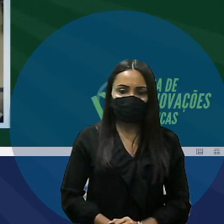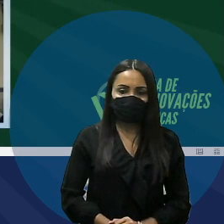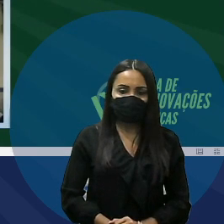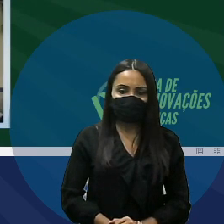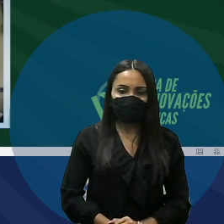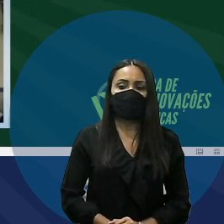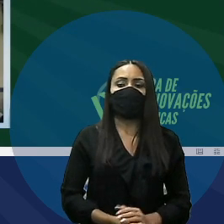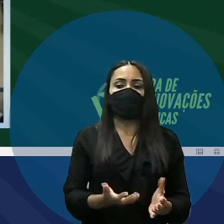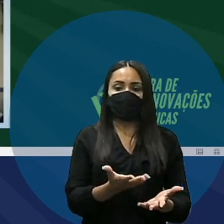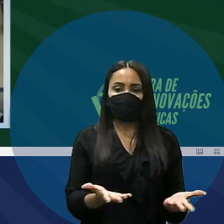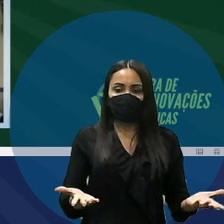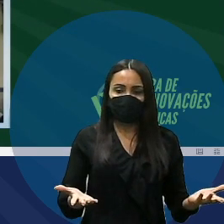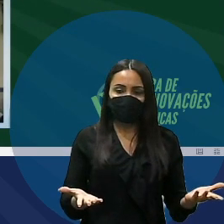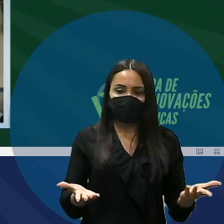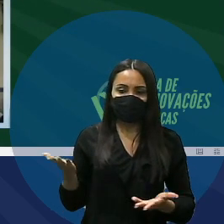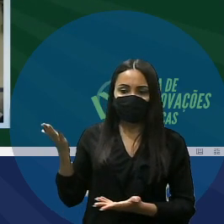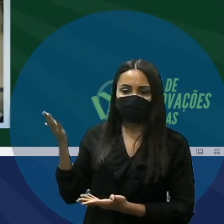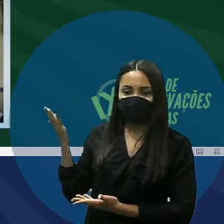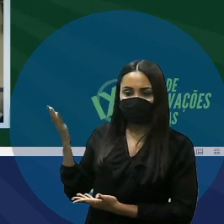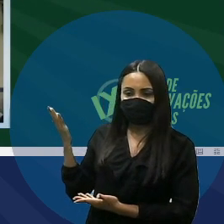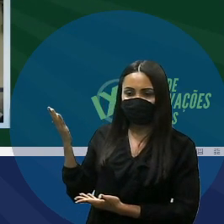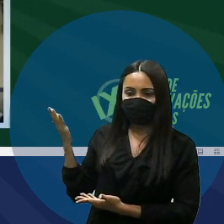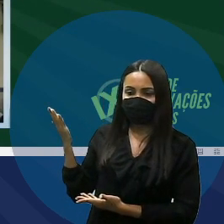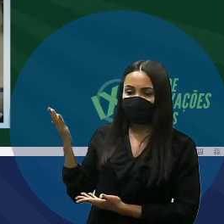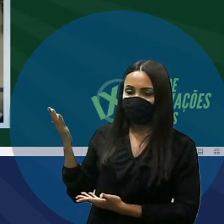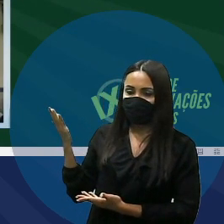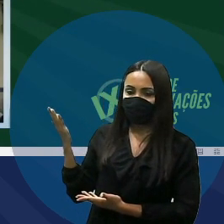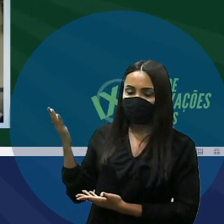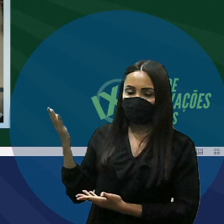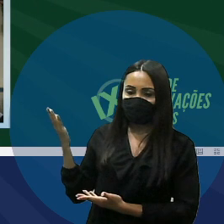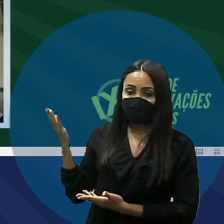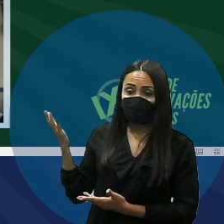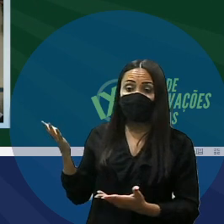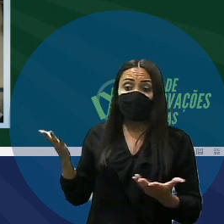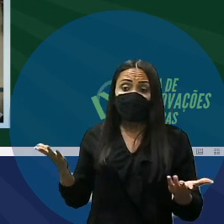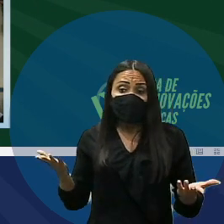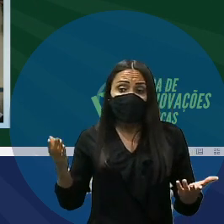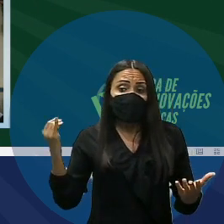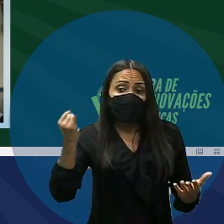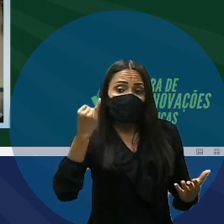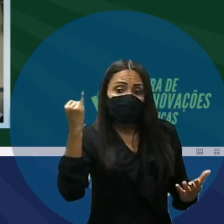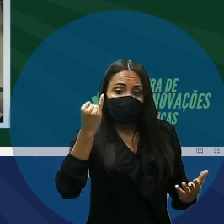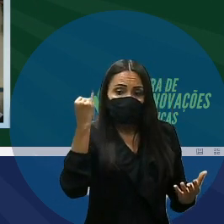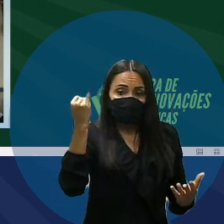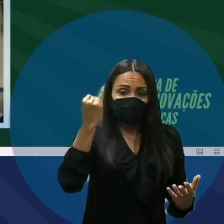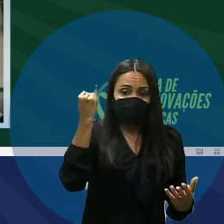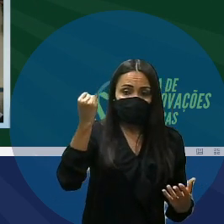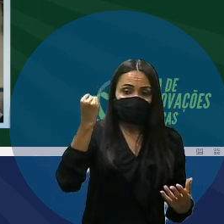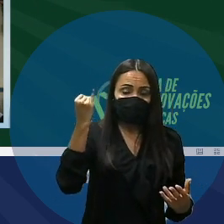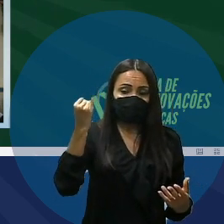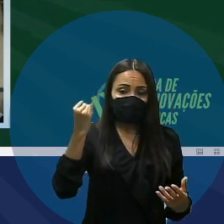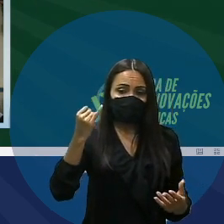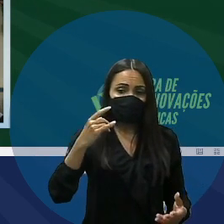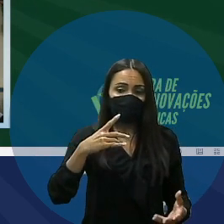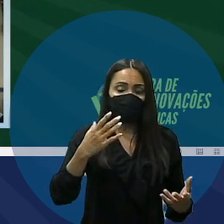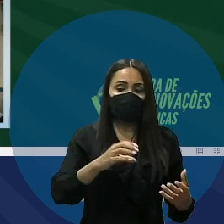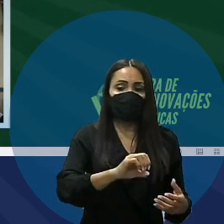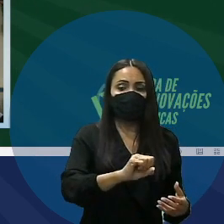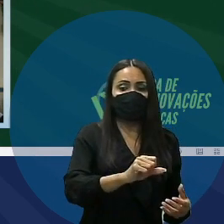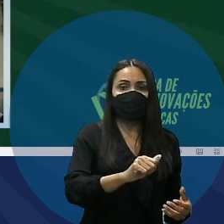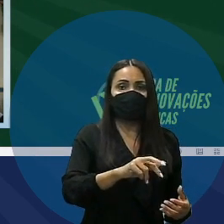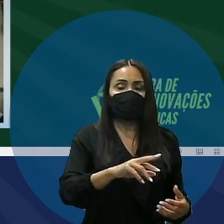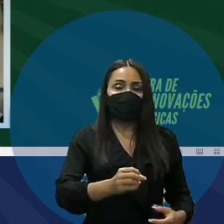Tá. Bom, qual é a relevância, né? O sarau, a intenção